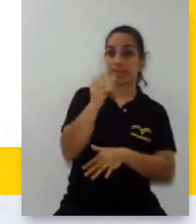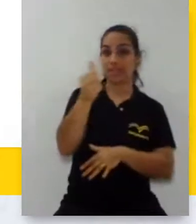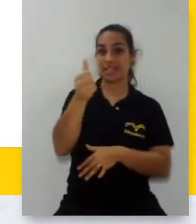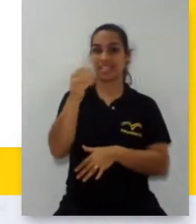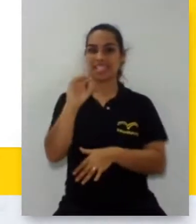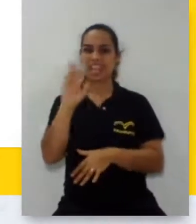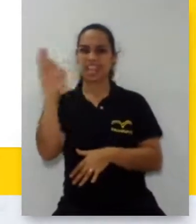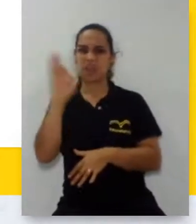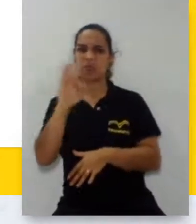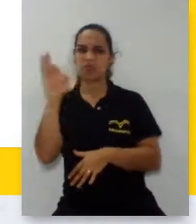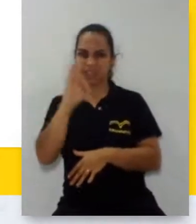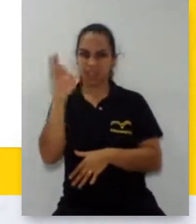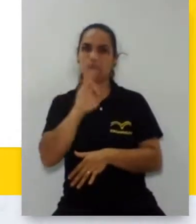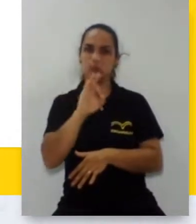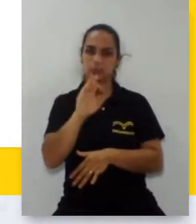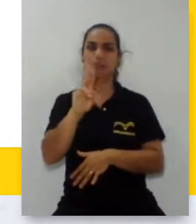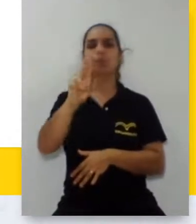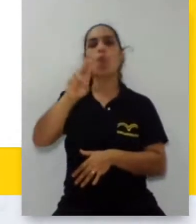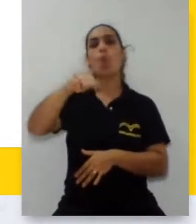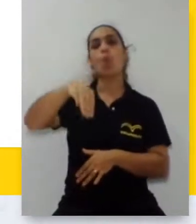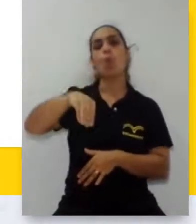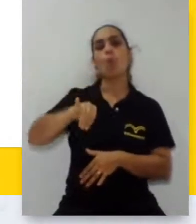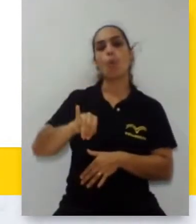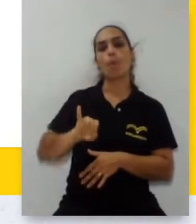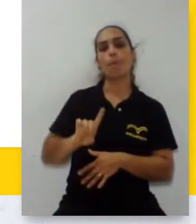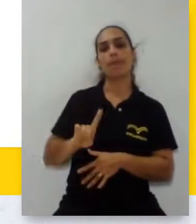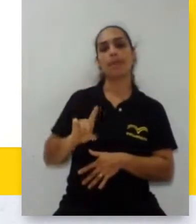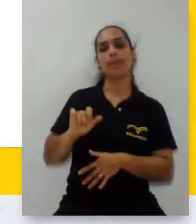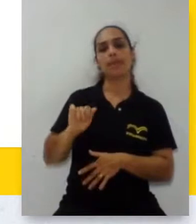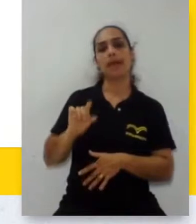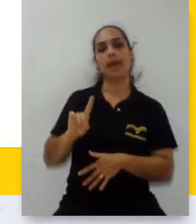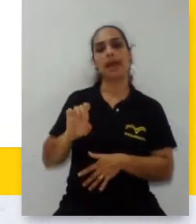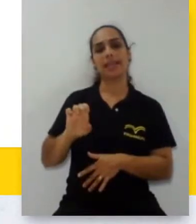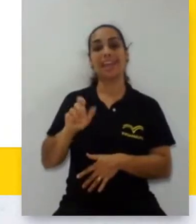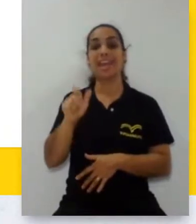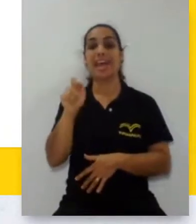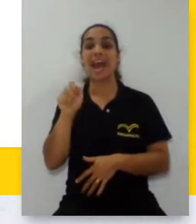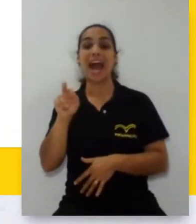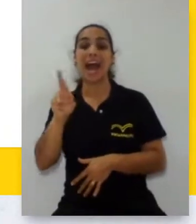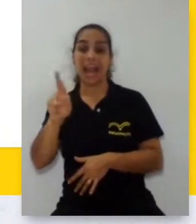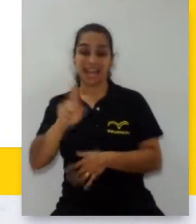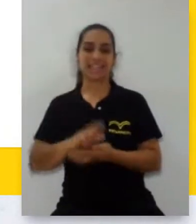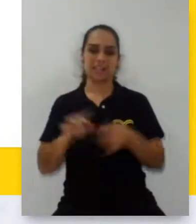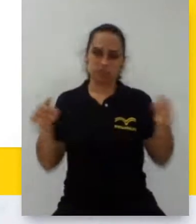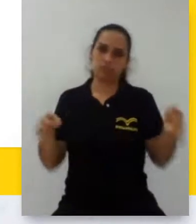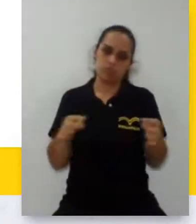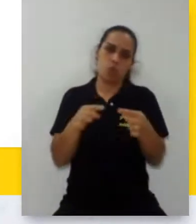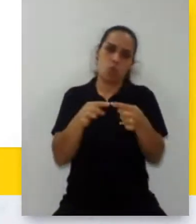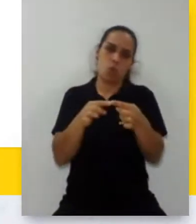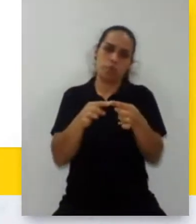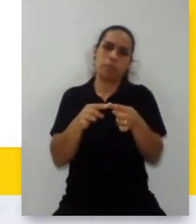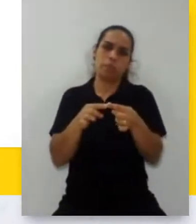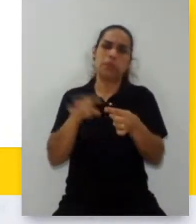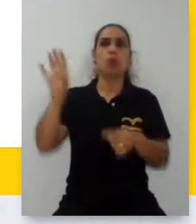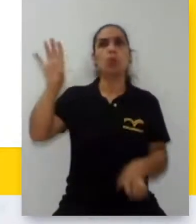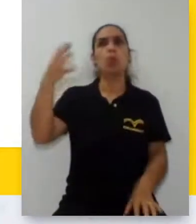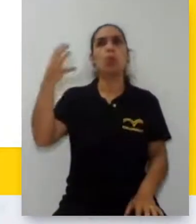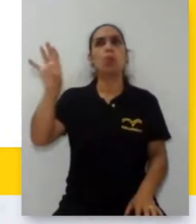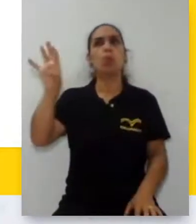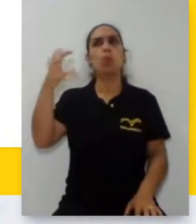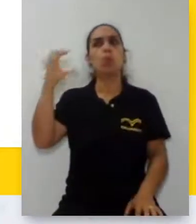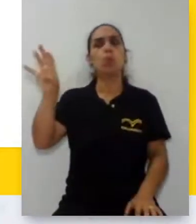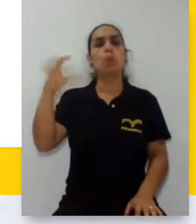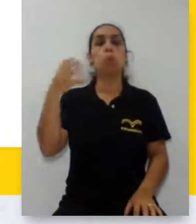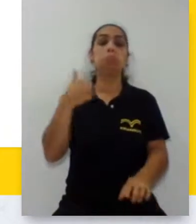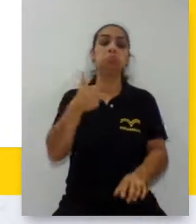E a temperatura é uma temperatura adequada aí entre 19, 20, 22, 23, é uma temperatura excelente para fazer